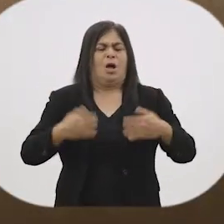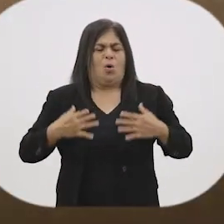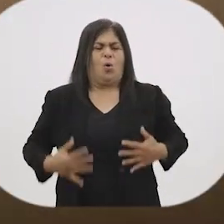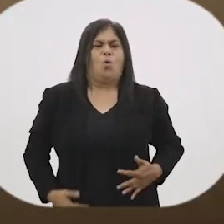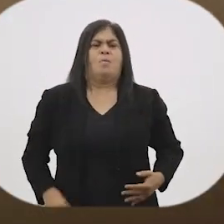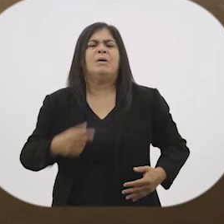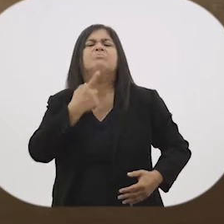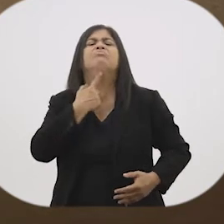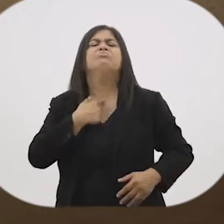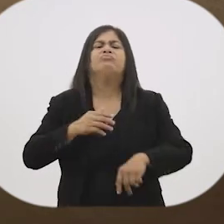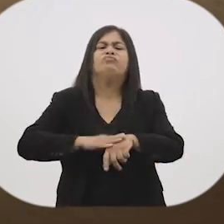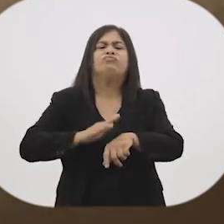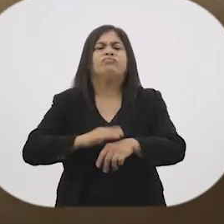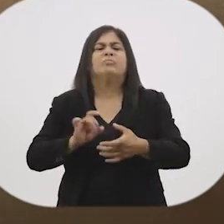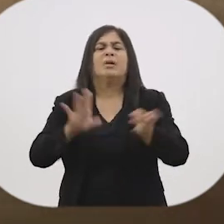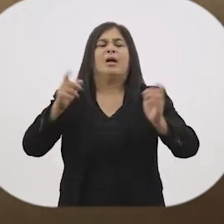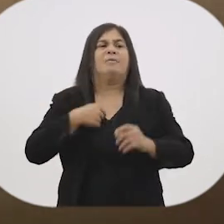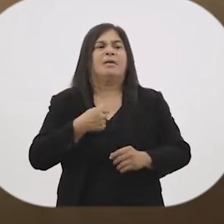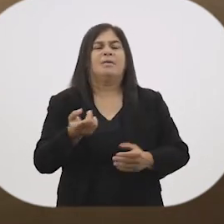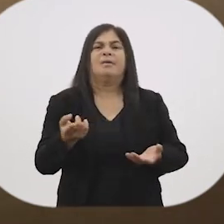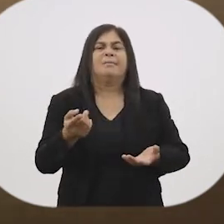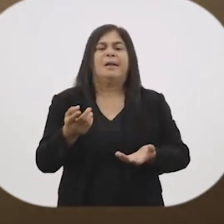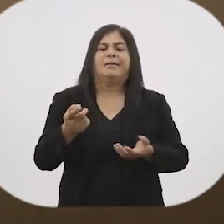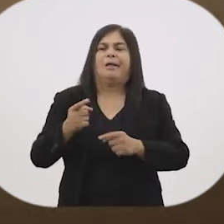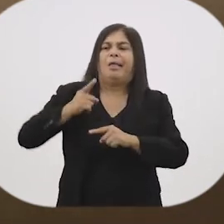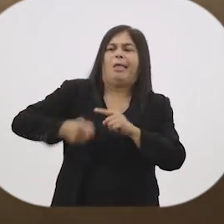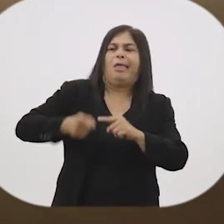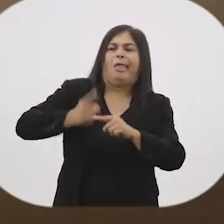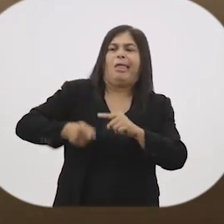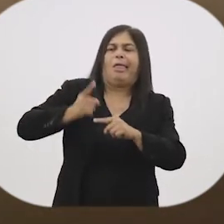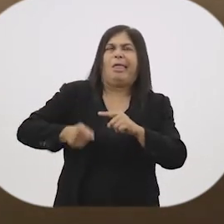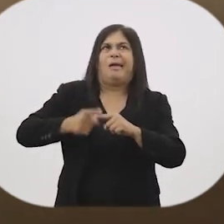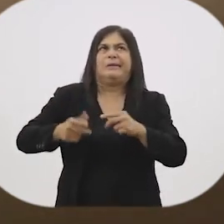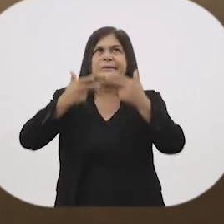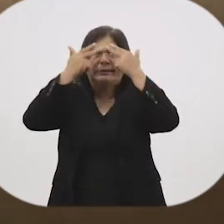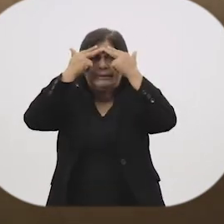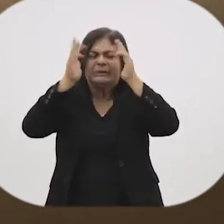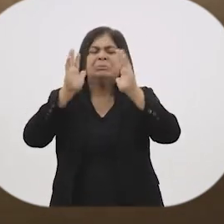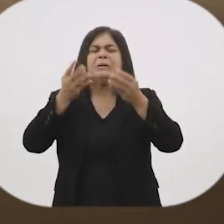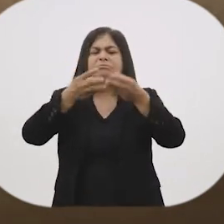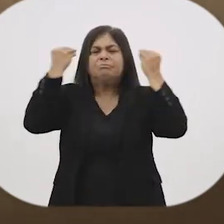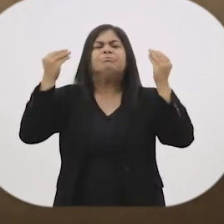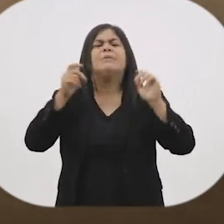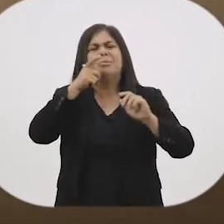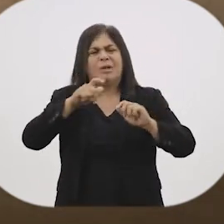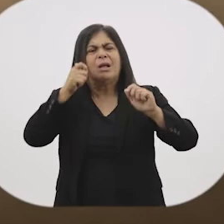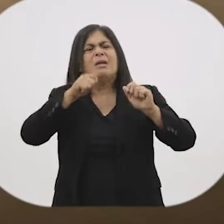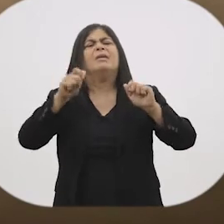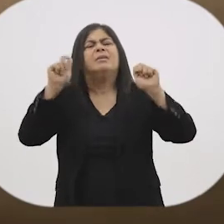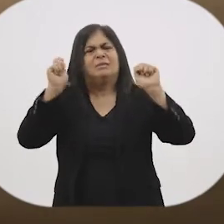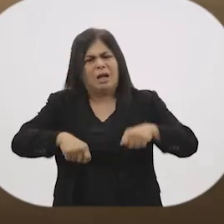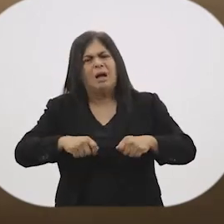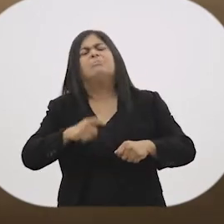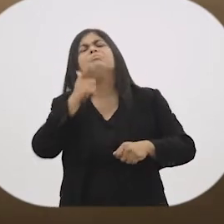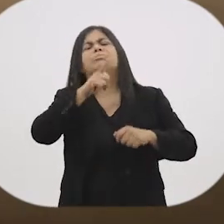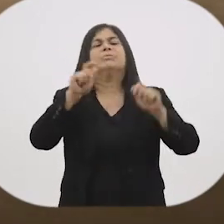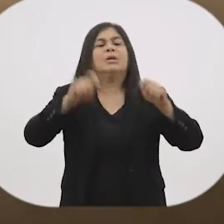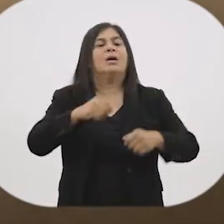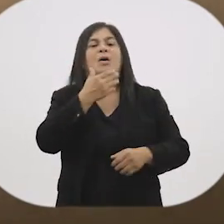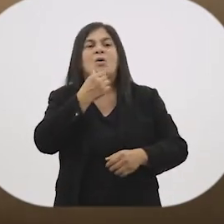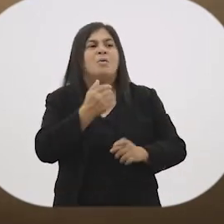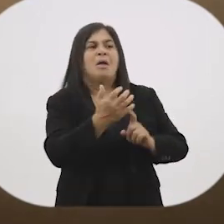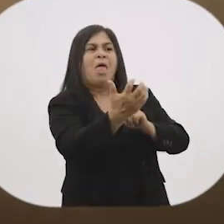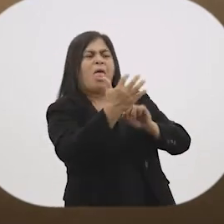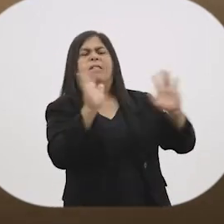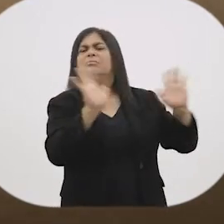usar roupa que eu quero que durante muito tempo foi impedida disso e que hoje eu sei que toda mulher pode ser o que ela quiser e